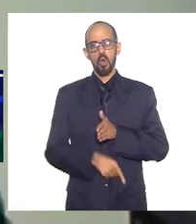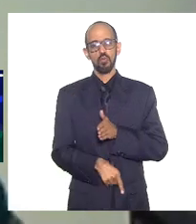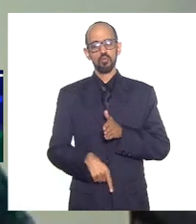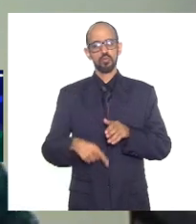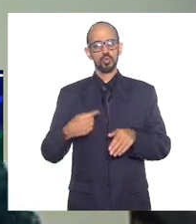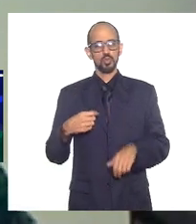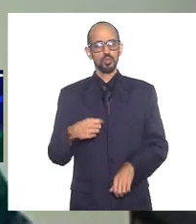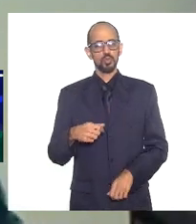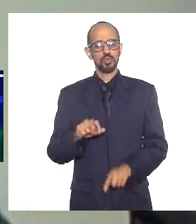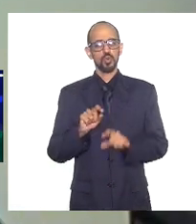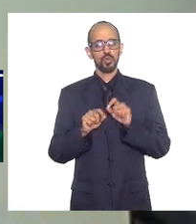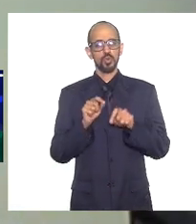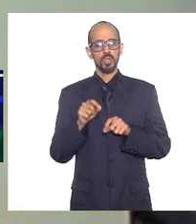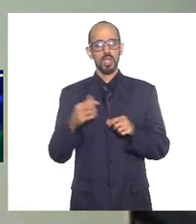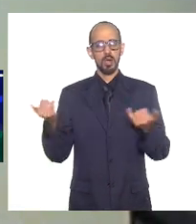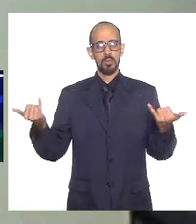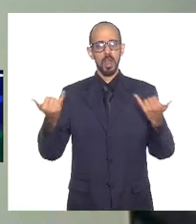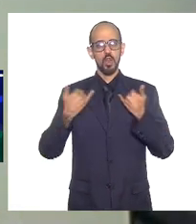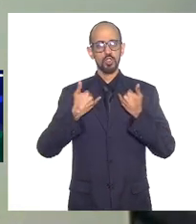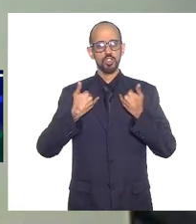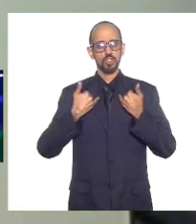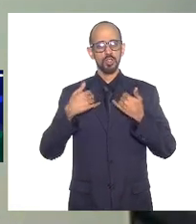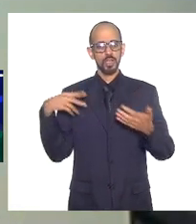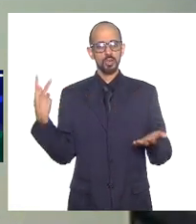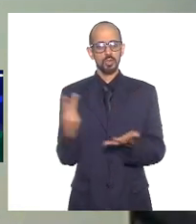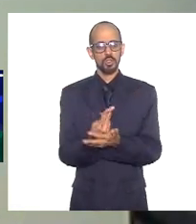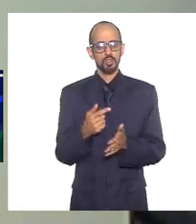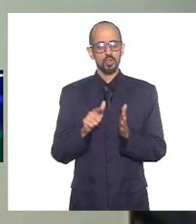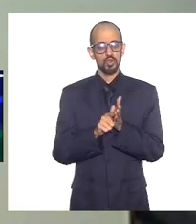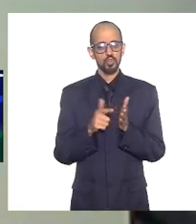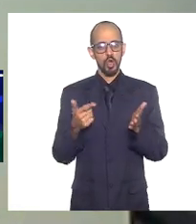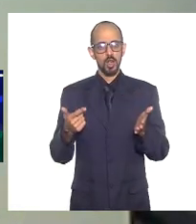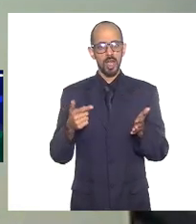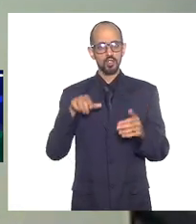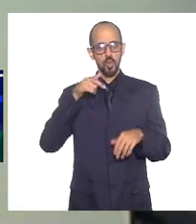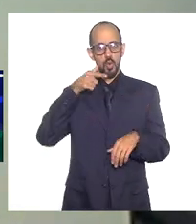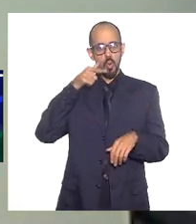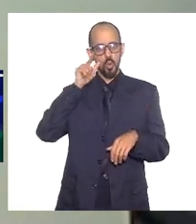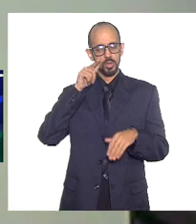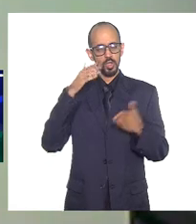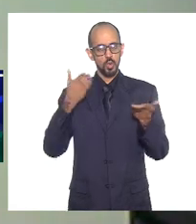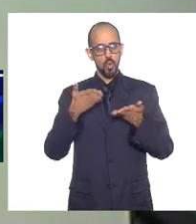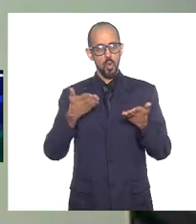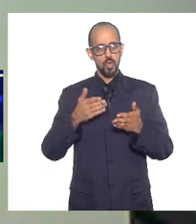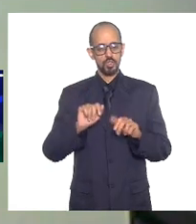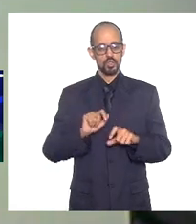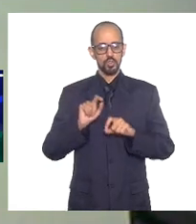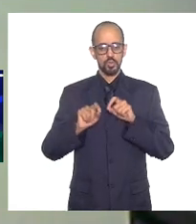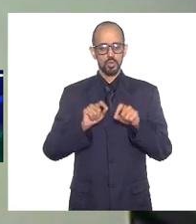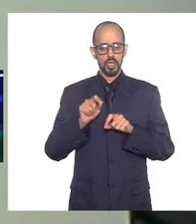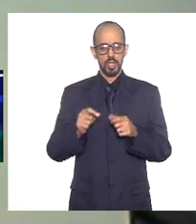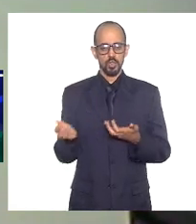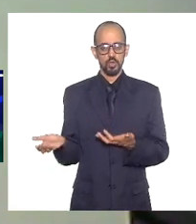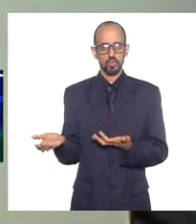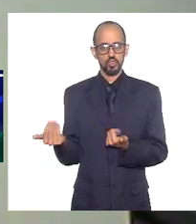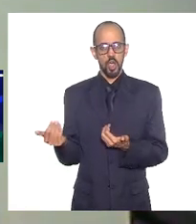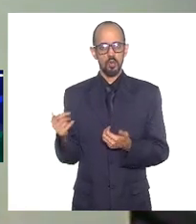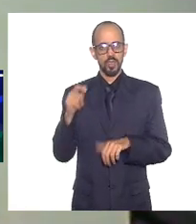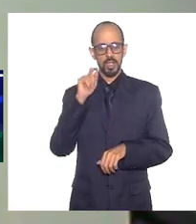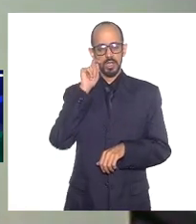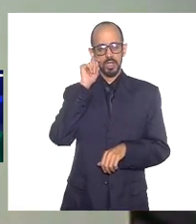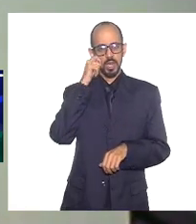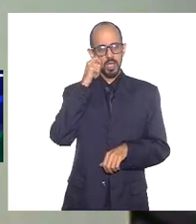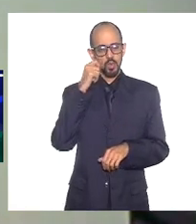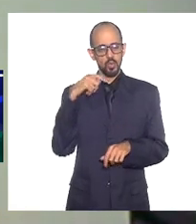impactada com a notícia que circulou nos jornais, tanto ontem quanto hoje, do jovem negro